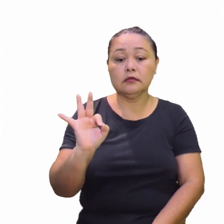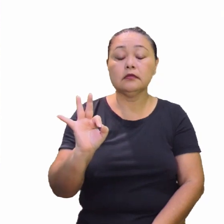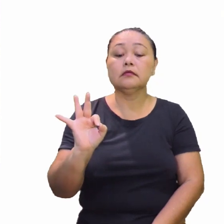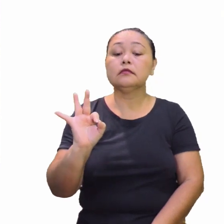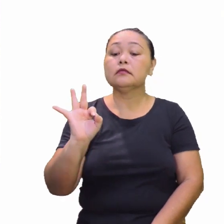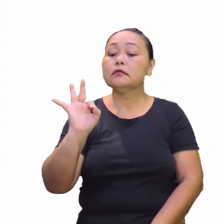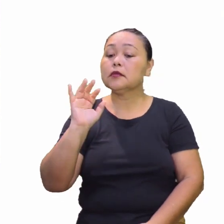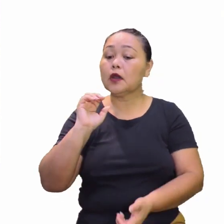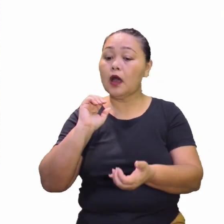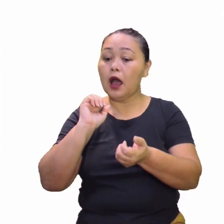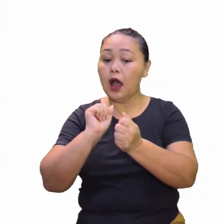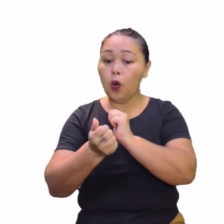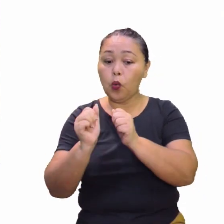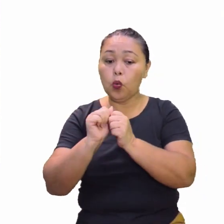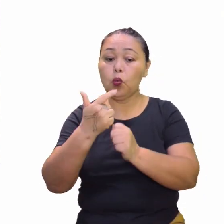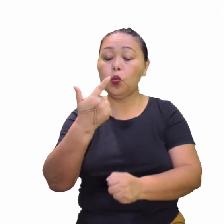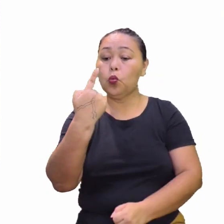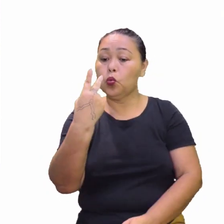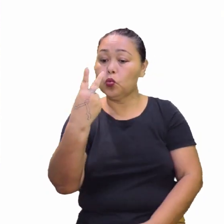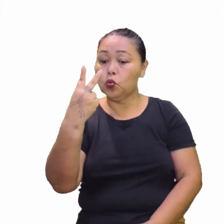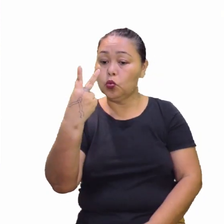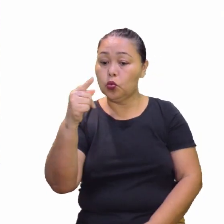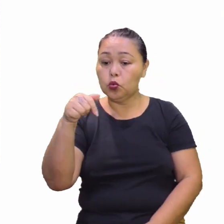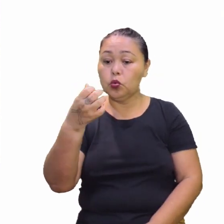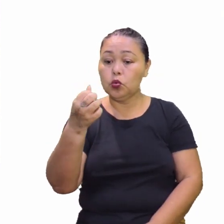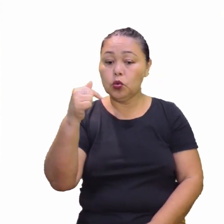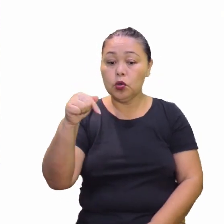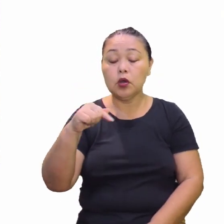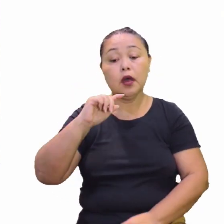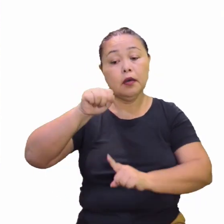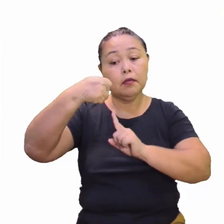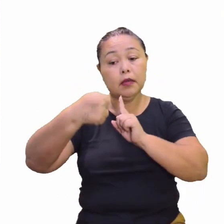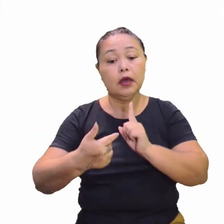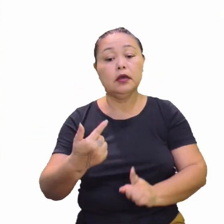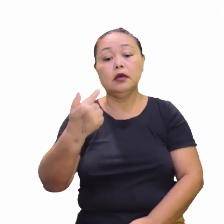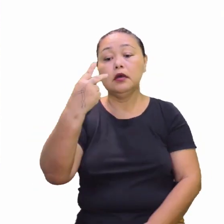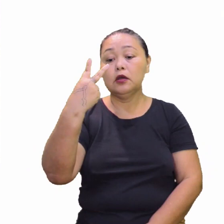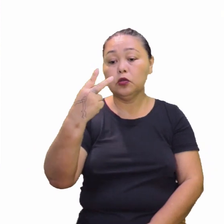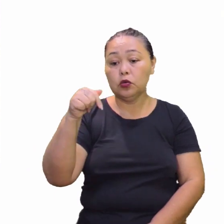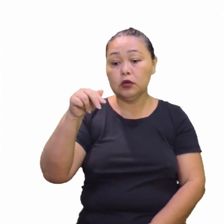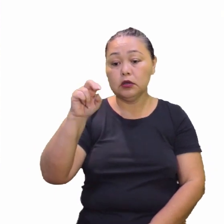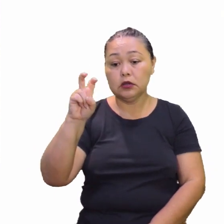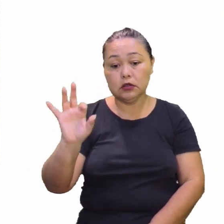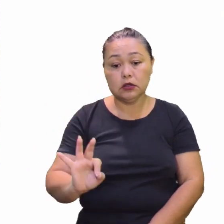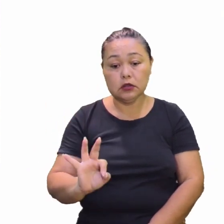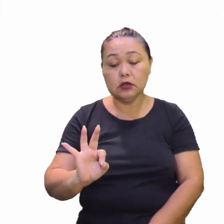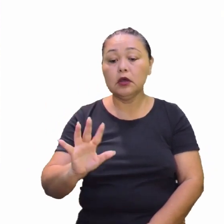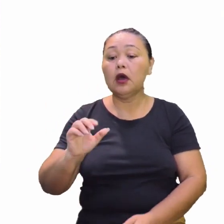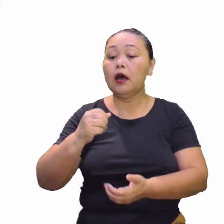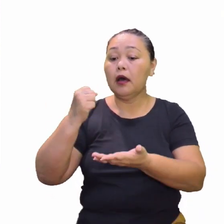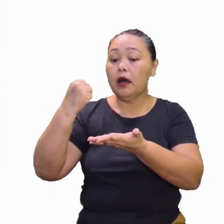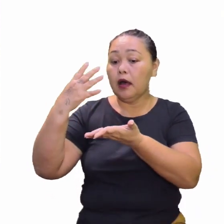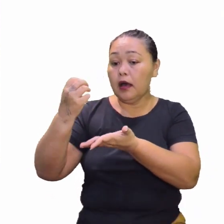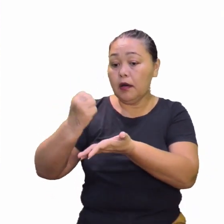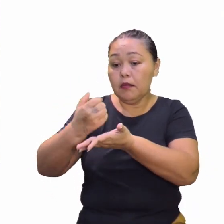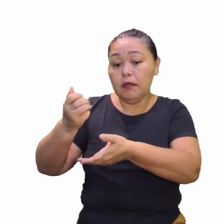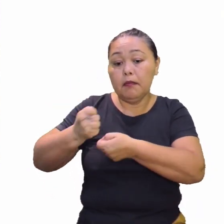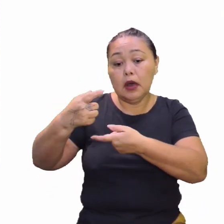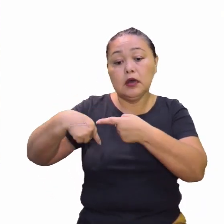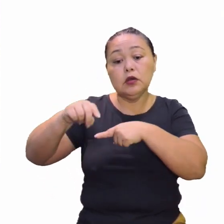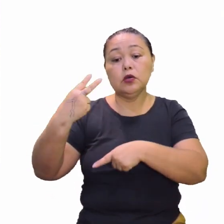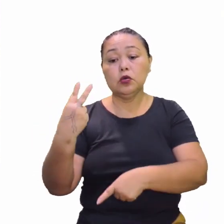20,04%. O arroz, 2,67%. Banana, 2,75%. Mandioca, 2,14%.